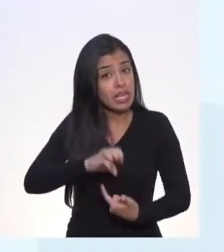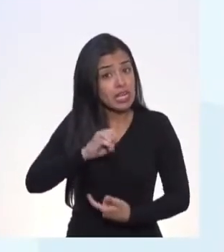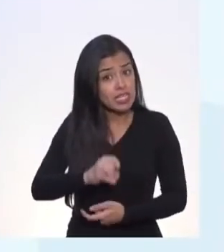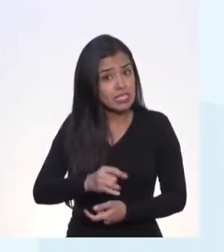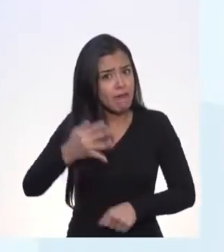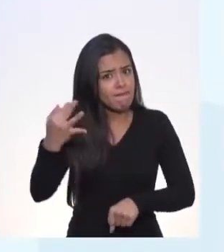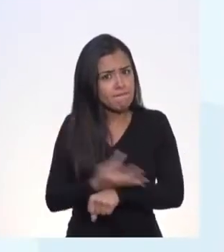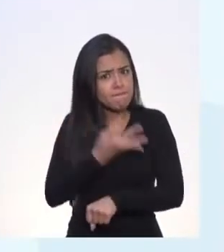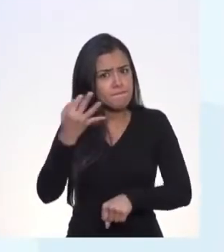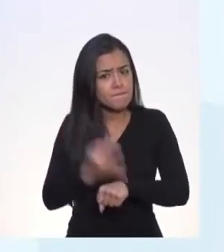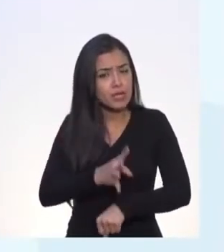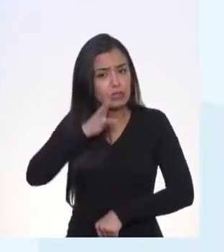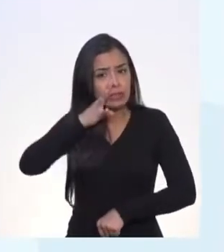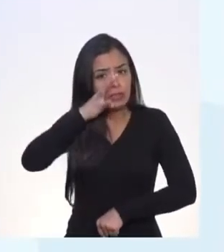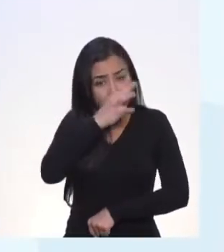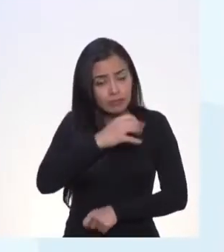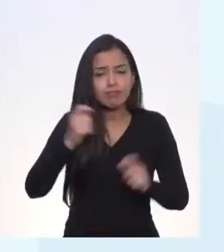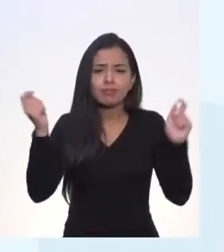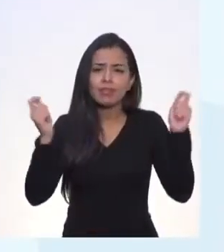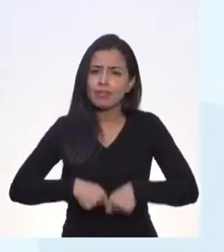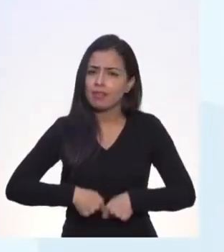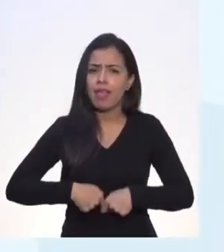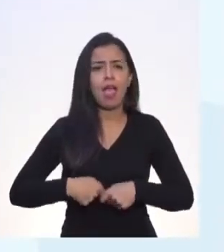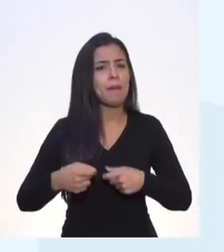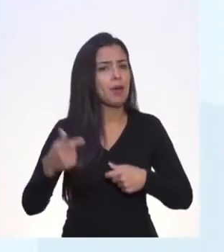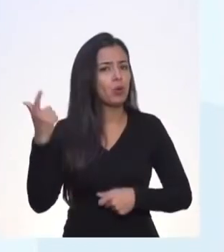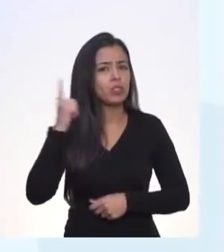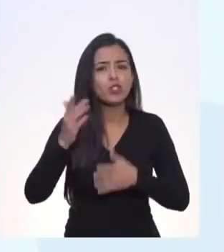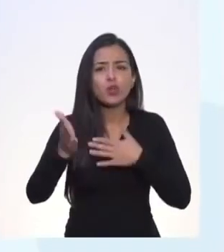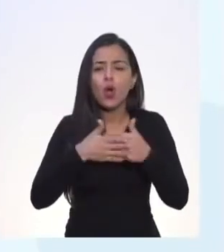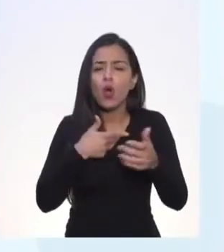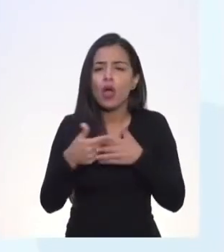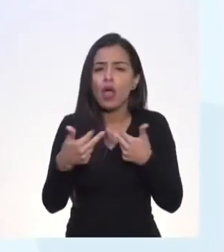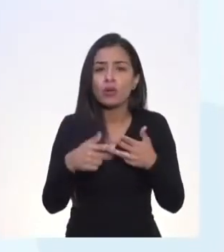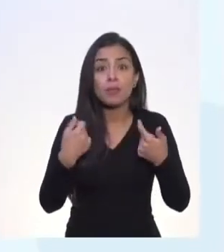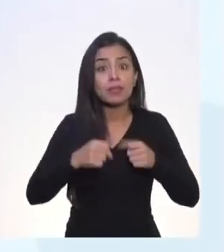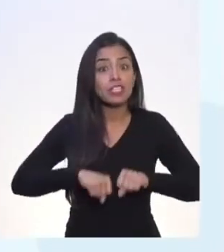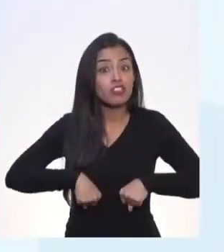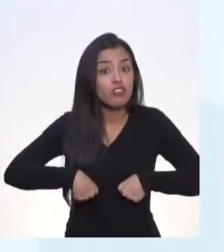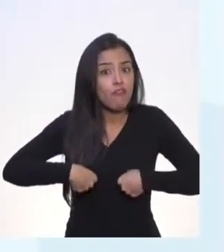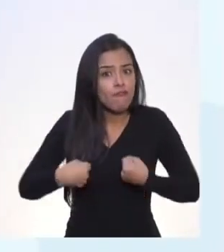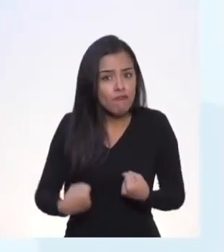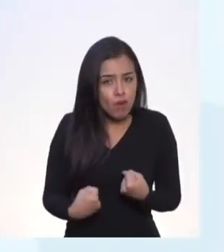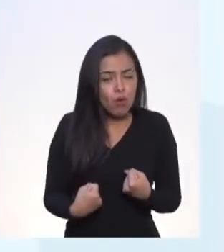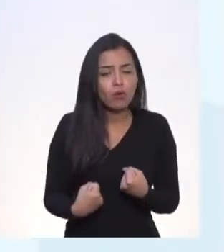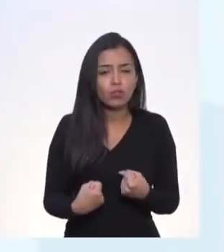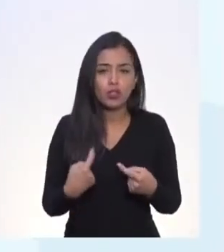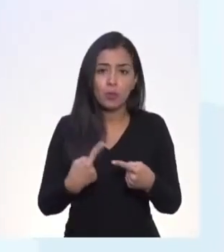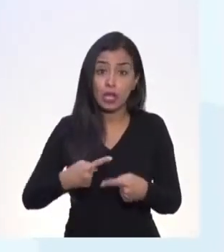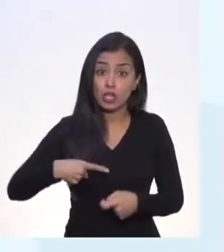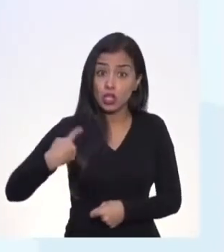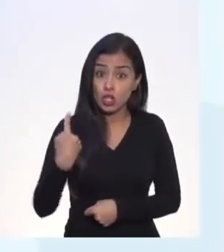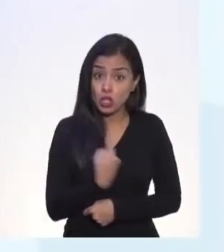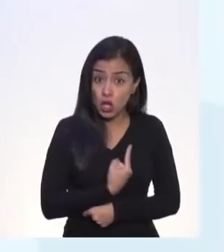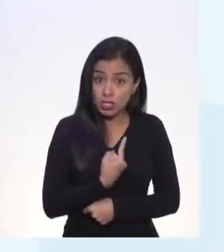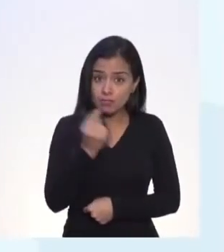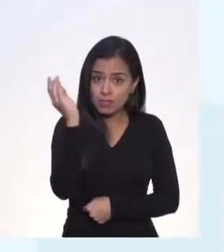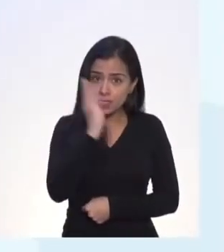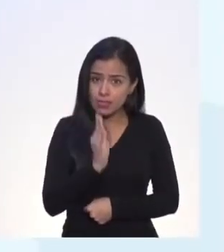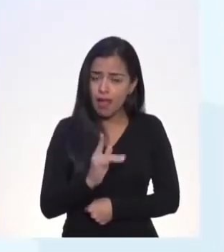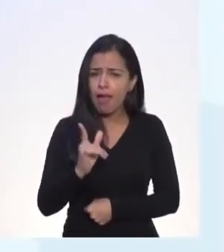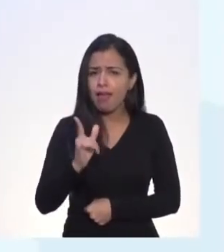qualquer coisa. É só investir muito esforço e dedicação, porque nós, brasileiros, temos